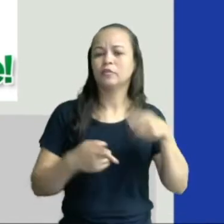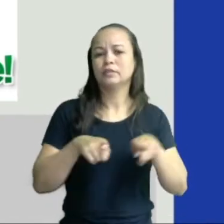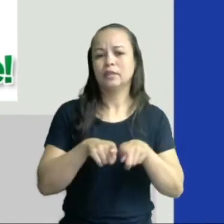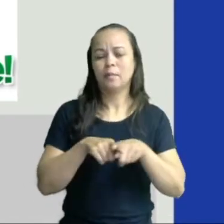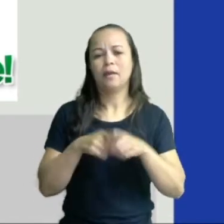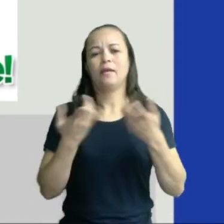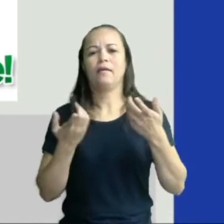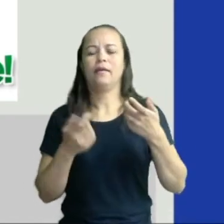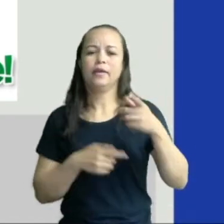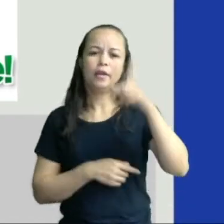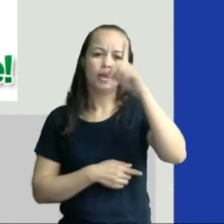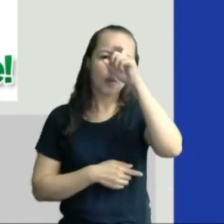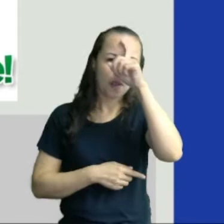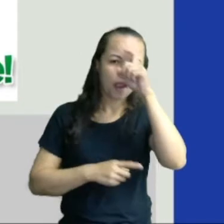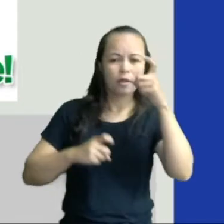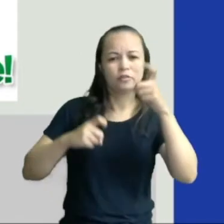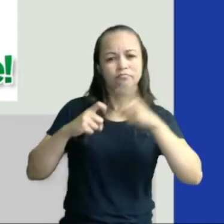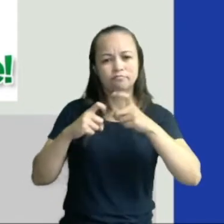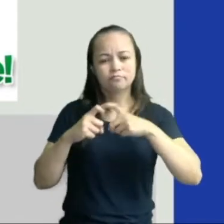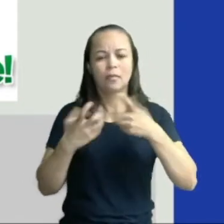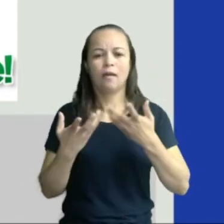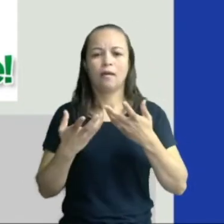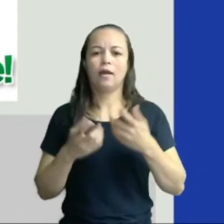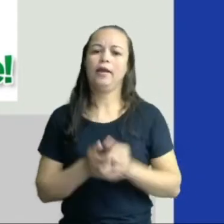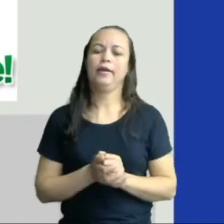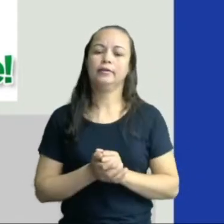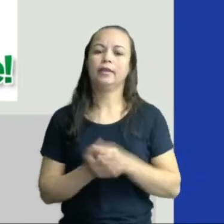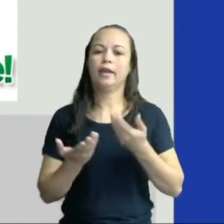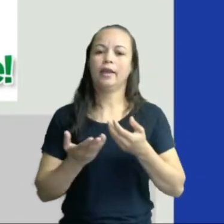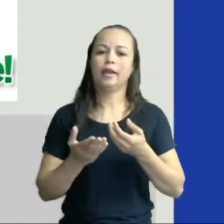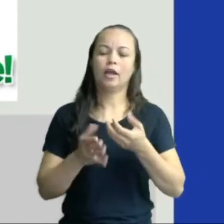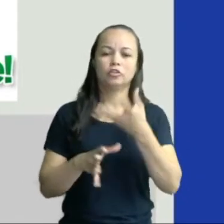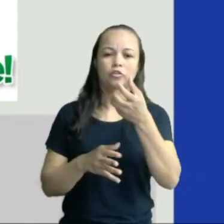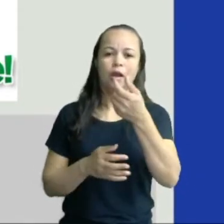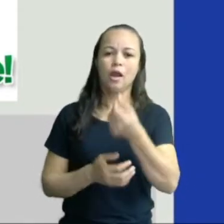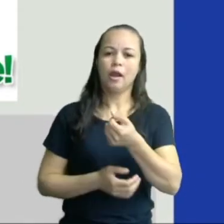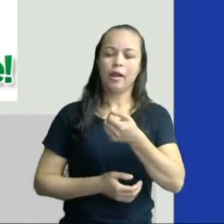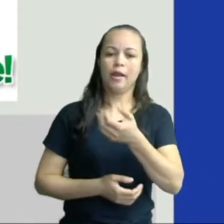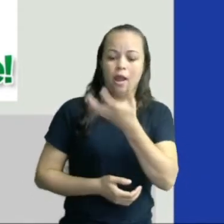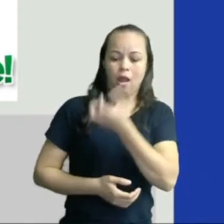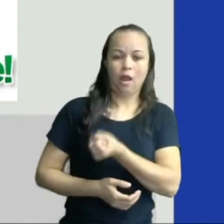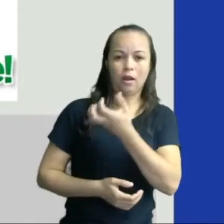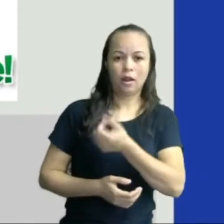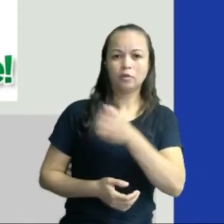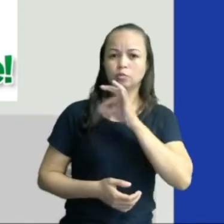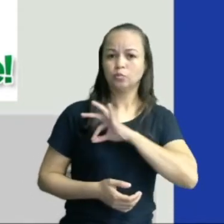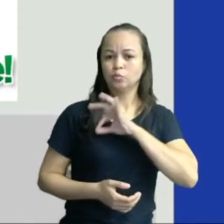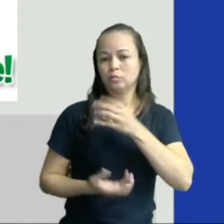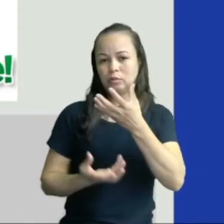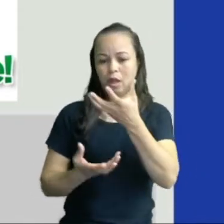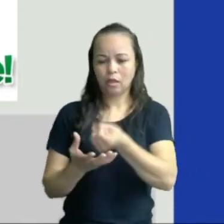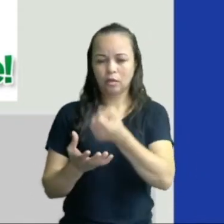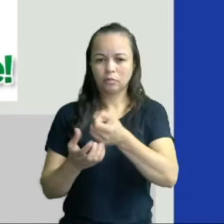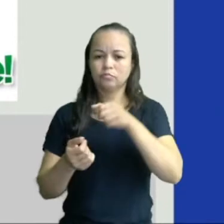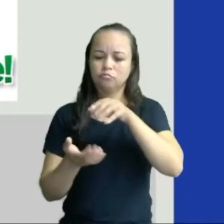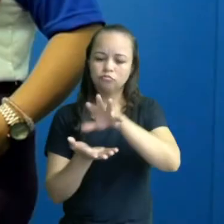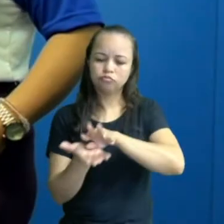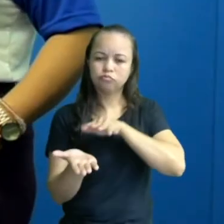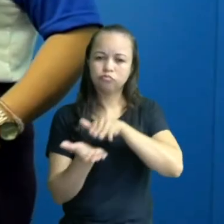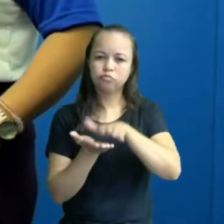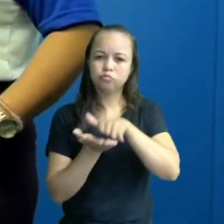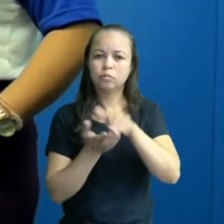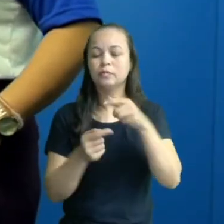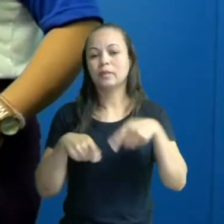médico em hospitais, caixa eletrônico. Então, são produtos e serviços que são produzidos nas